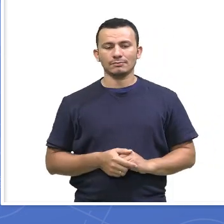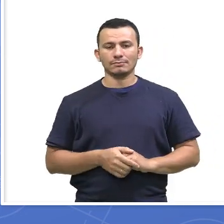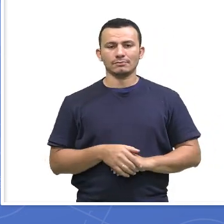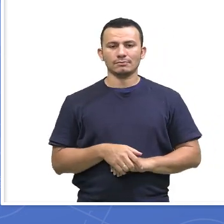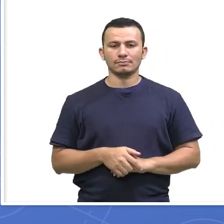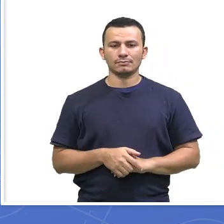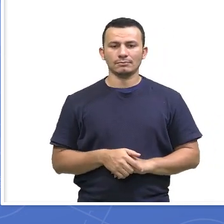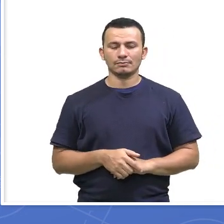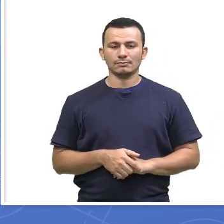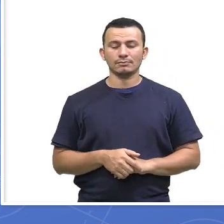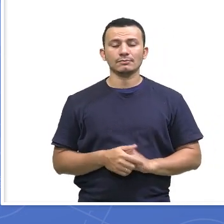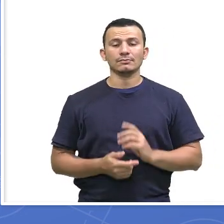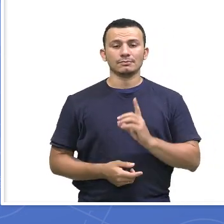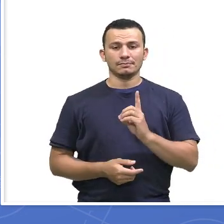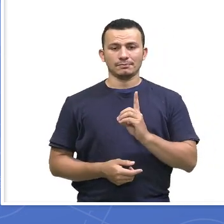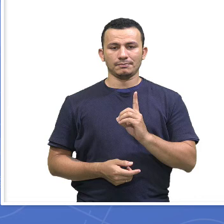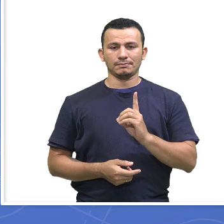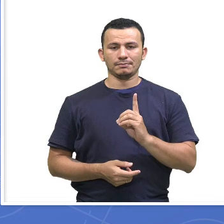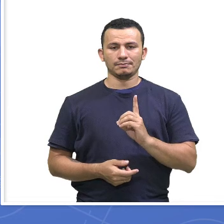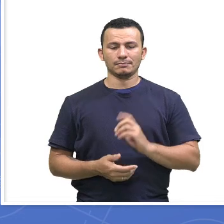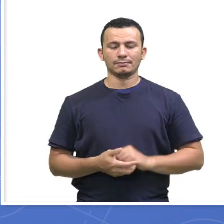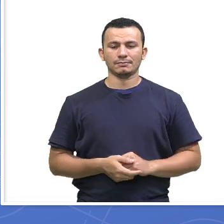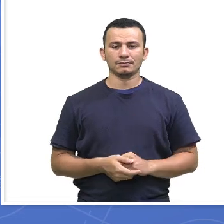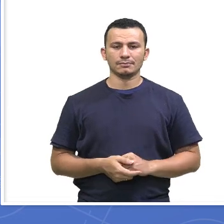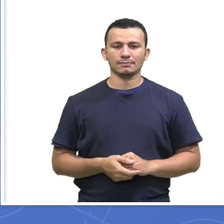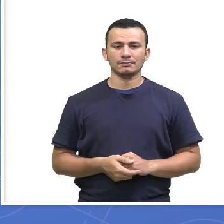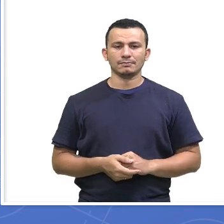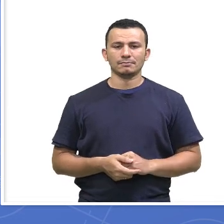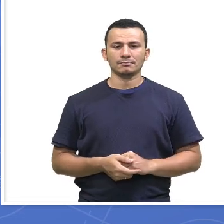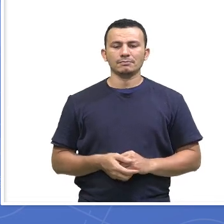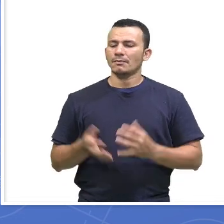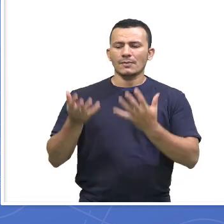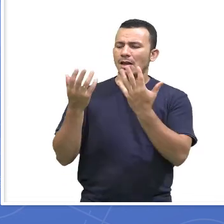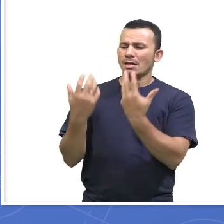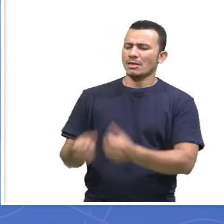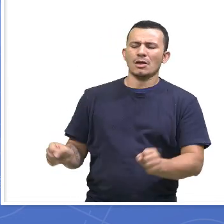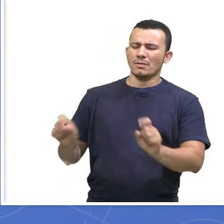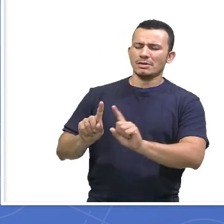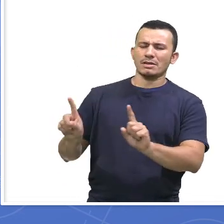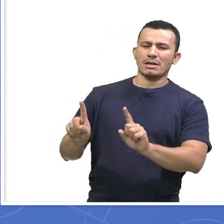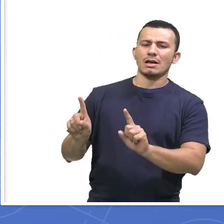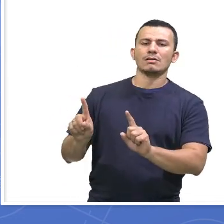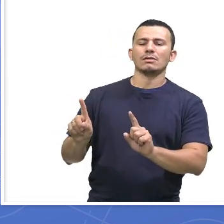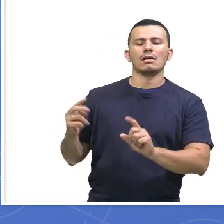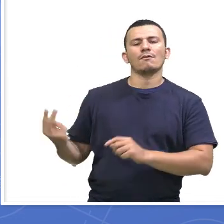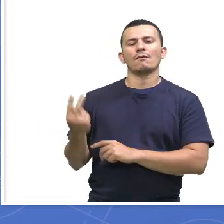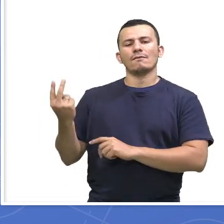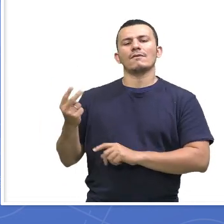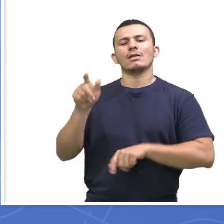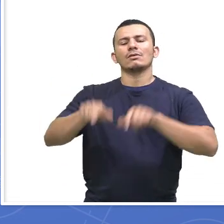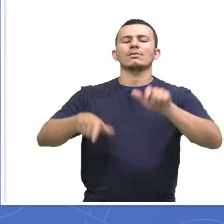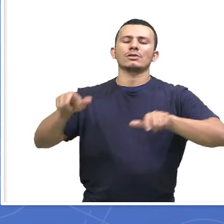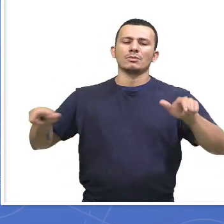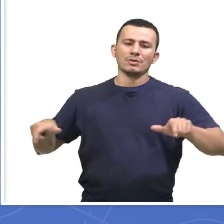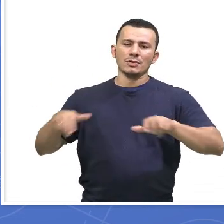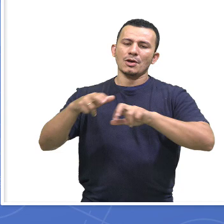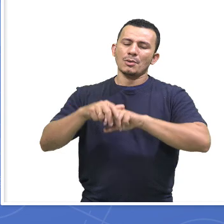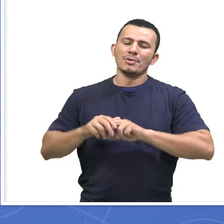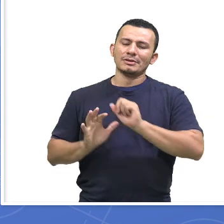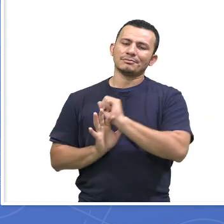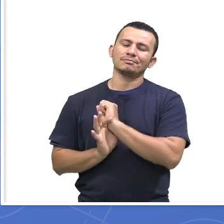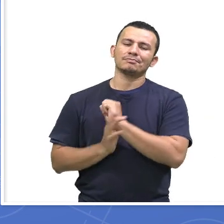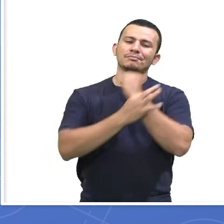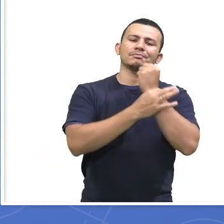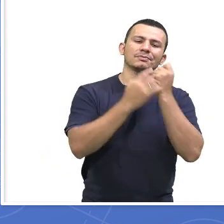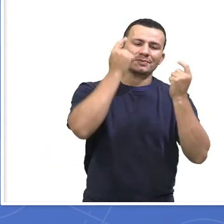teocêntrica. Letra D. Negar os valores humanistas, fortalecendo assim as